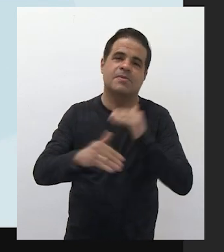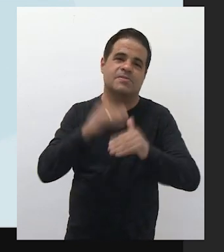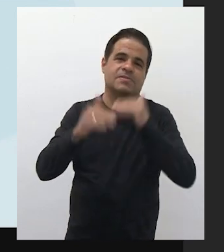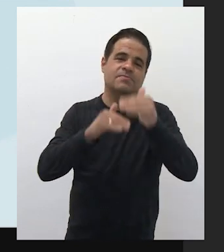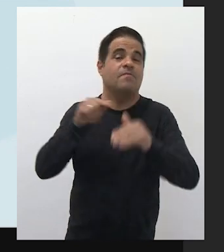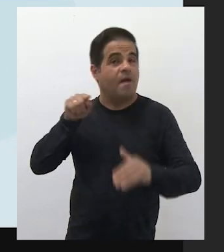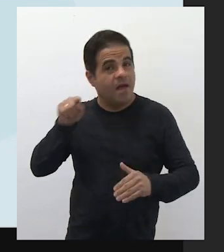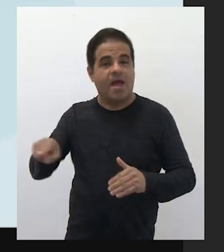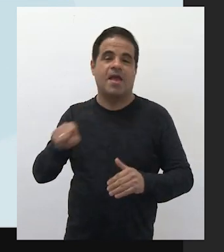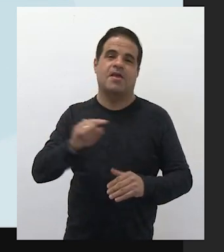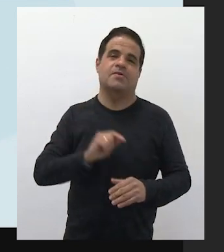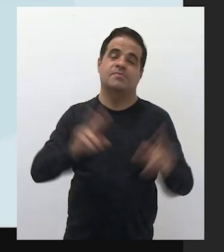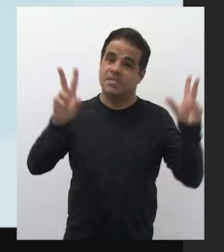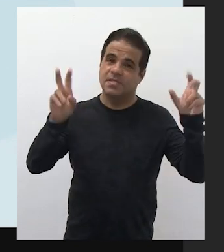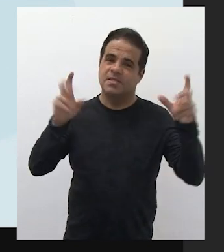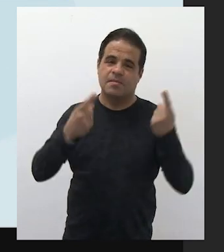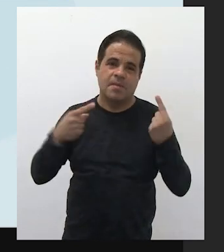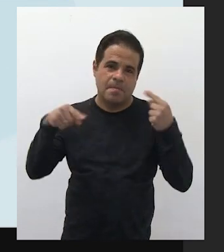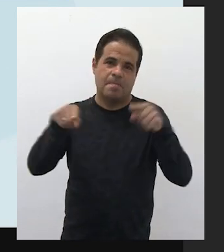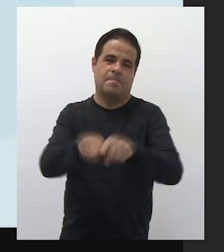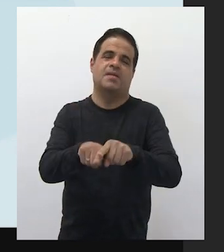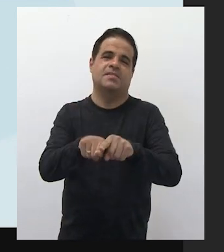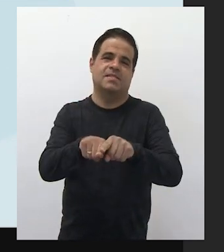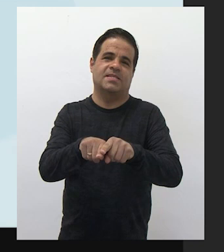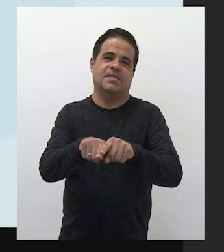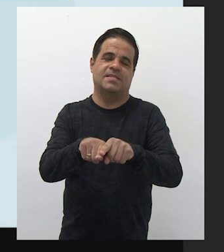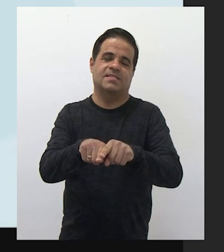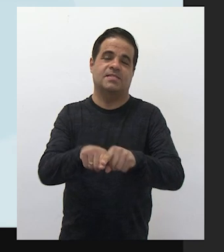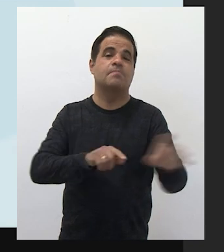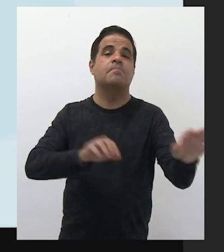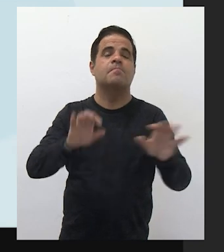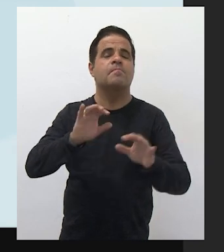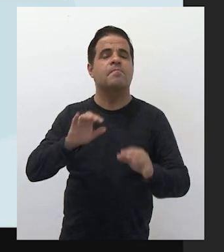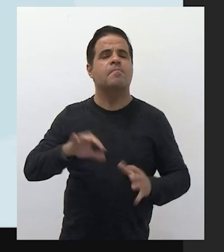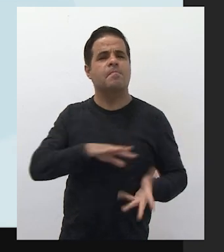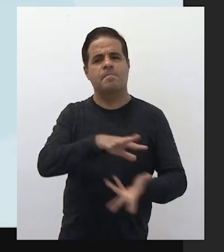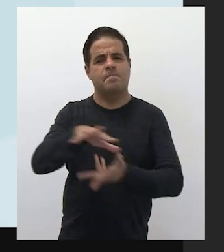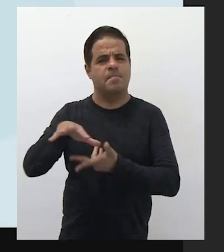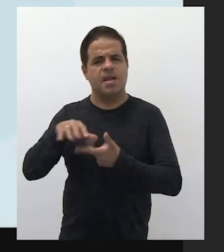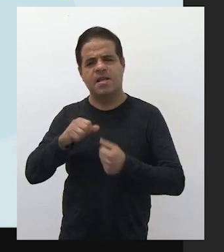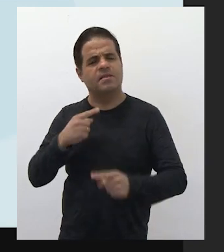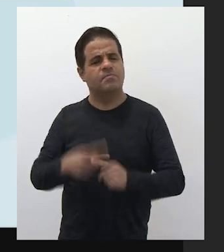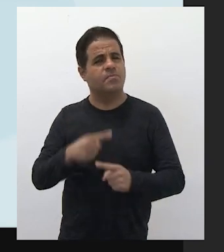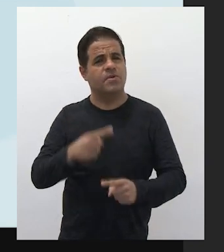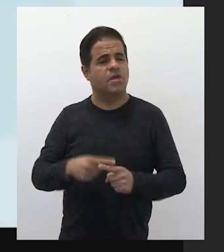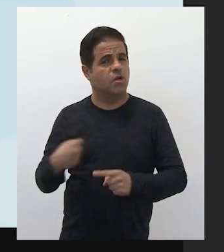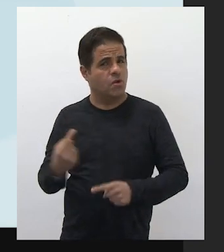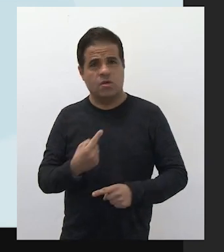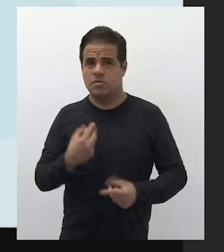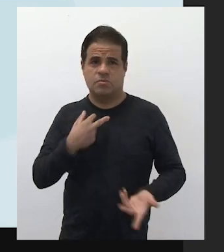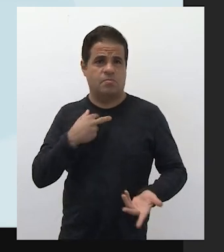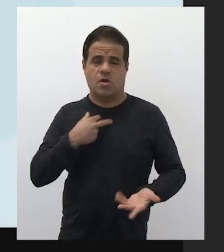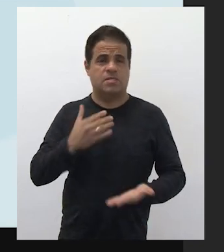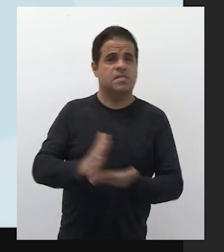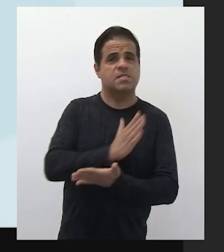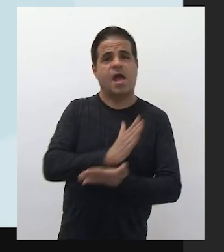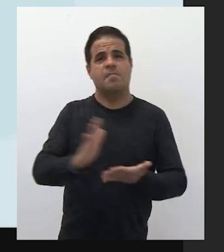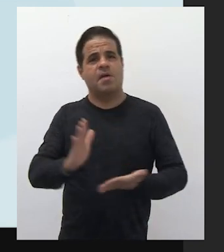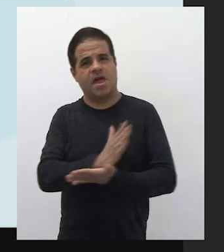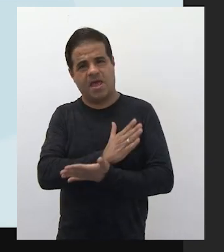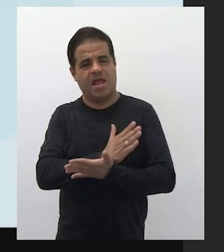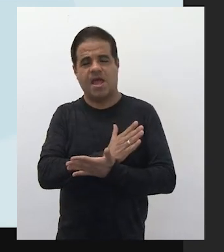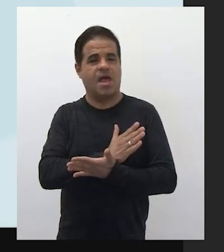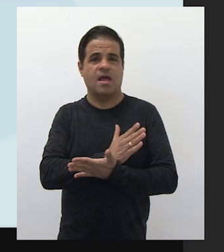É isso, esse tema das parcerias. Planeta, porque a gente não pode mais separar, nós